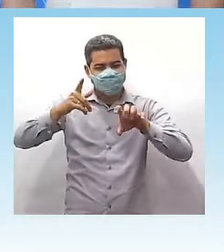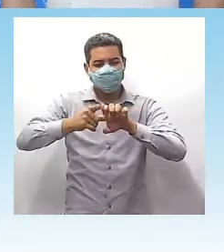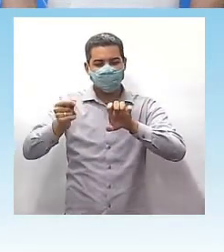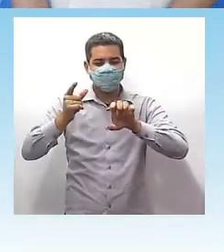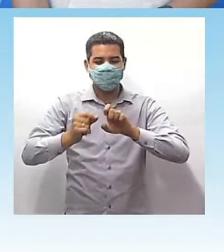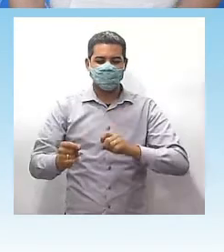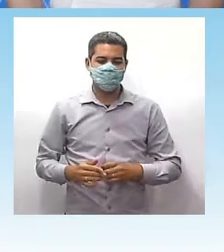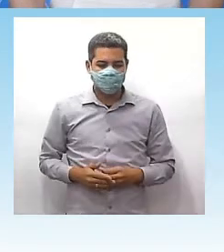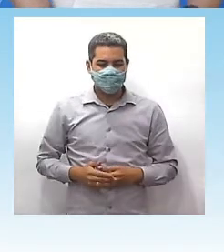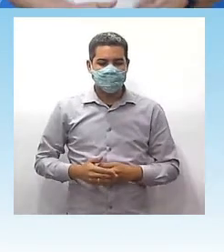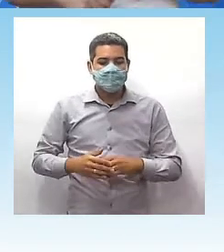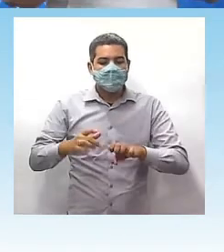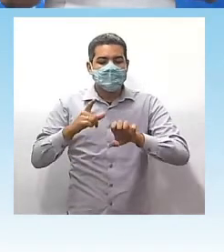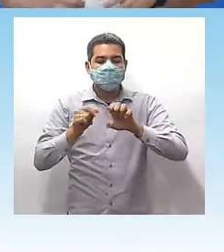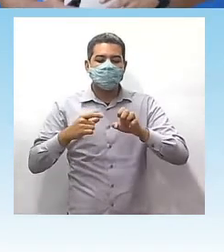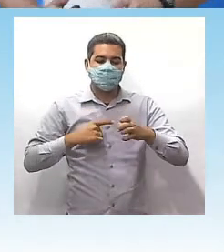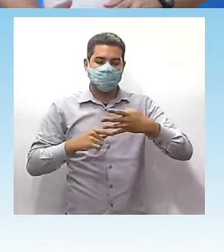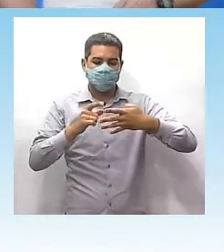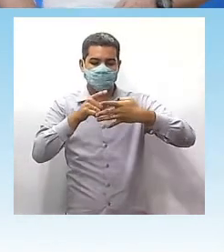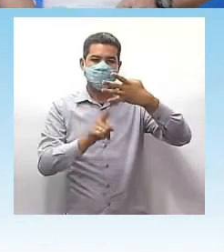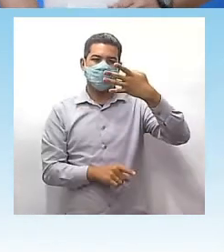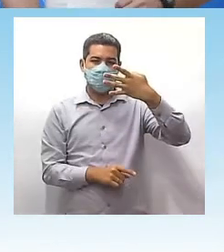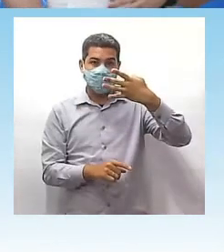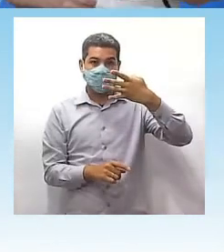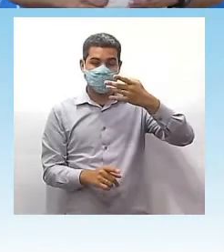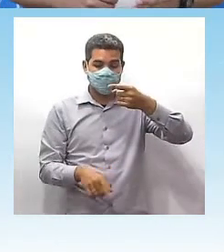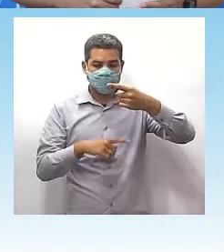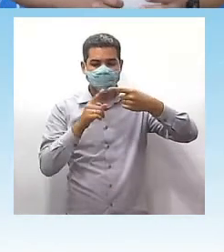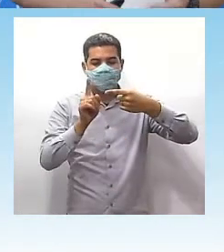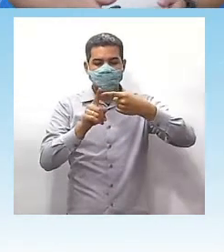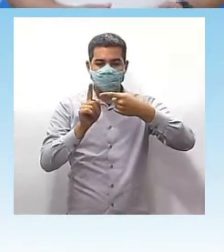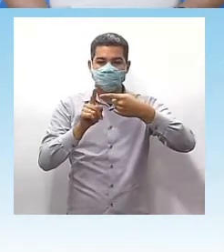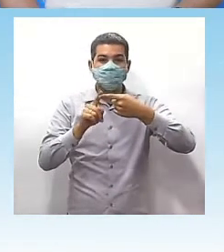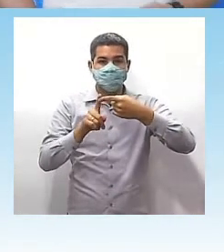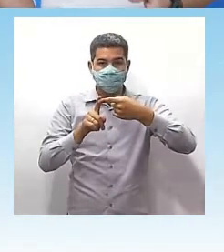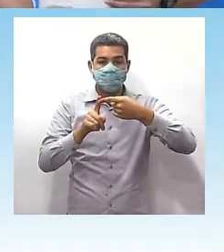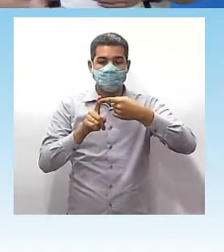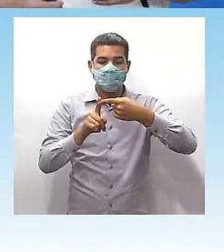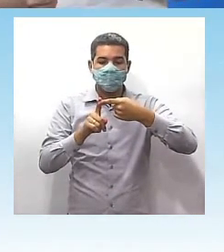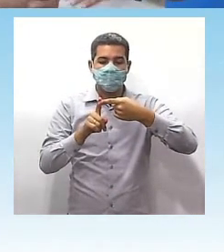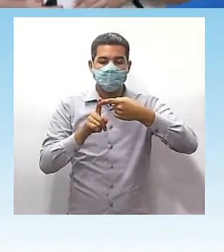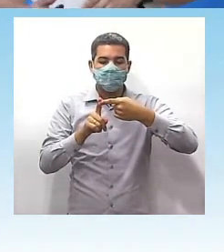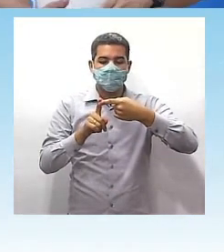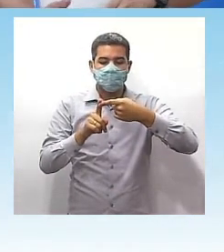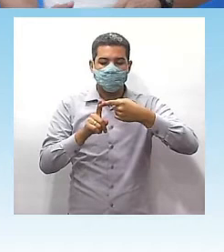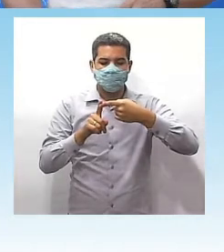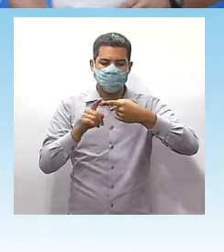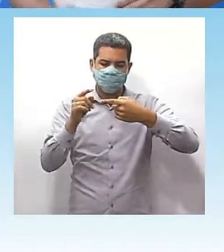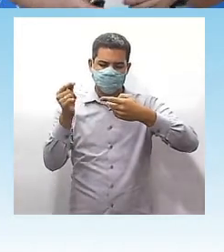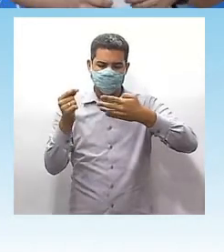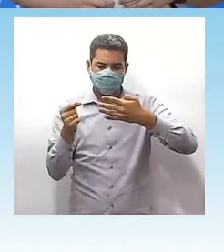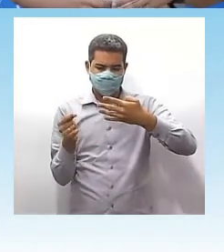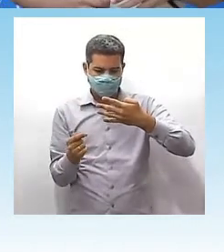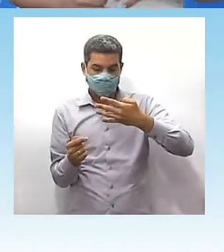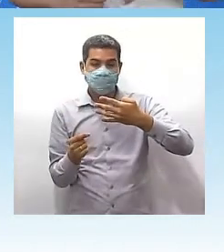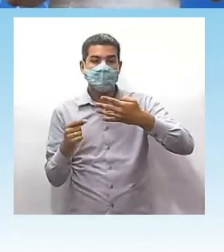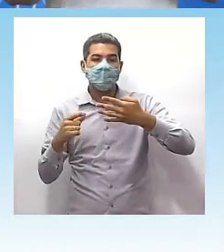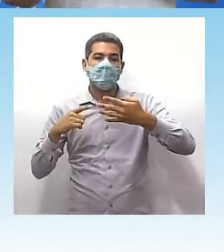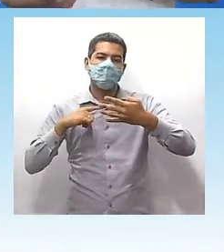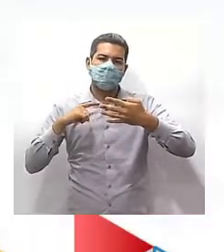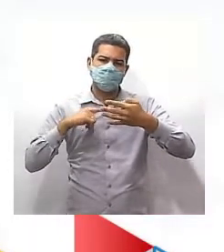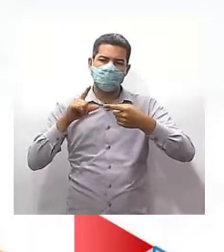isso. Estatística é feita da seguinte forma. Ela é subdividida entre as etapas para que eu tenha